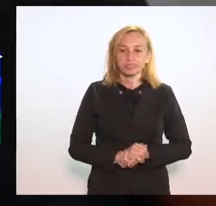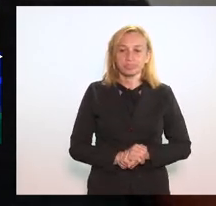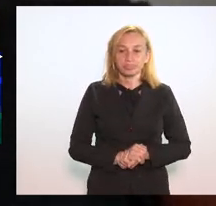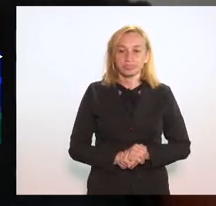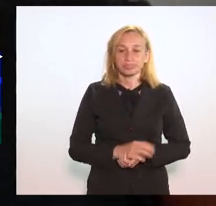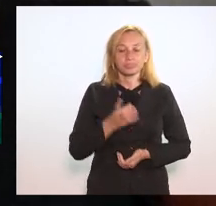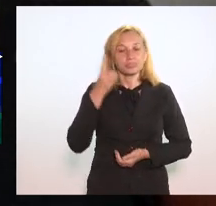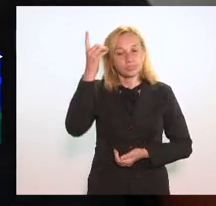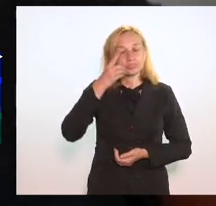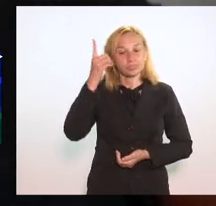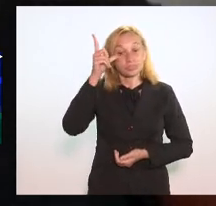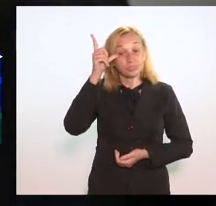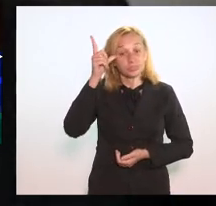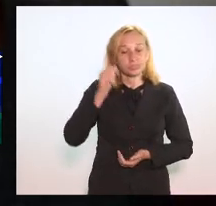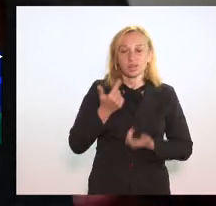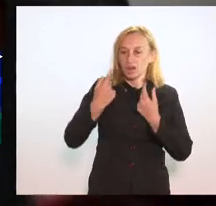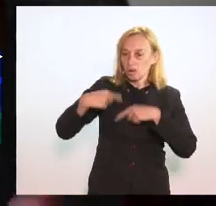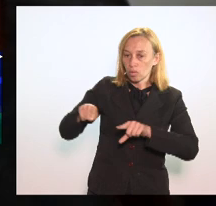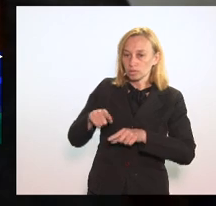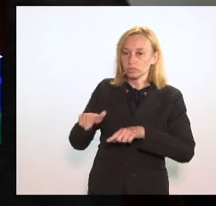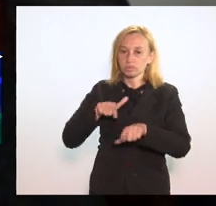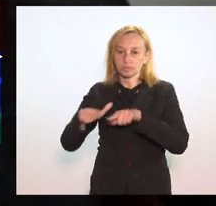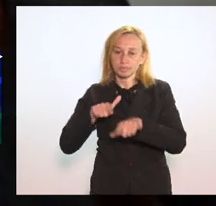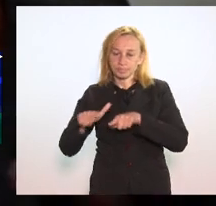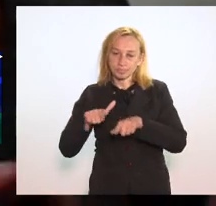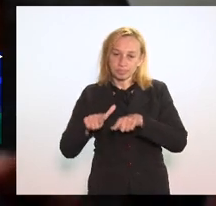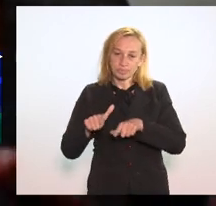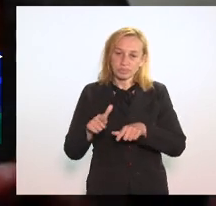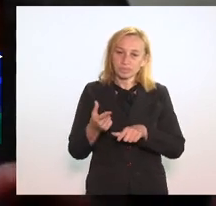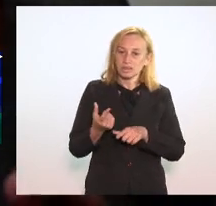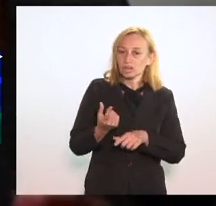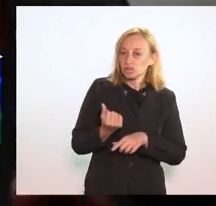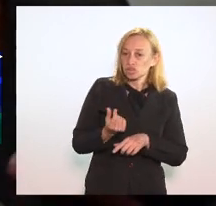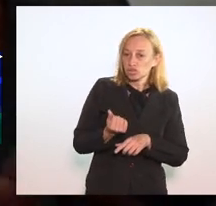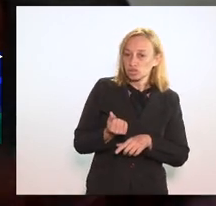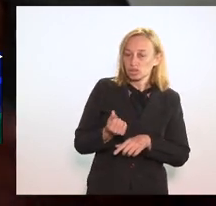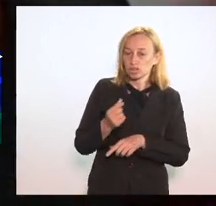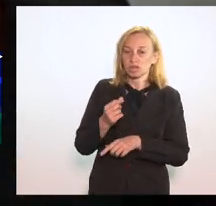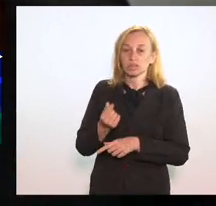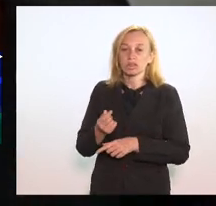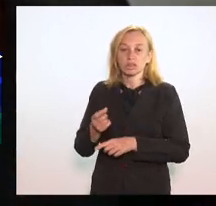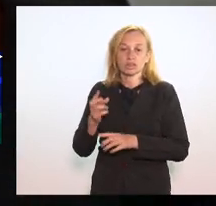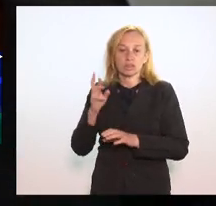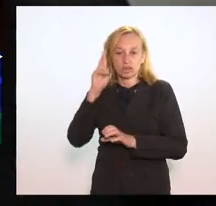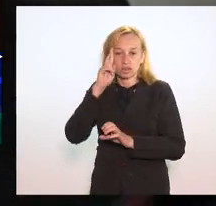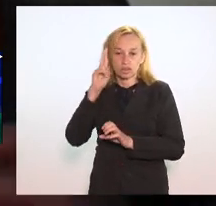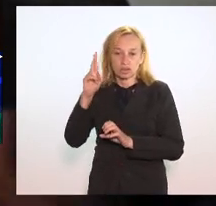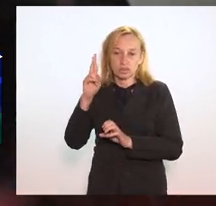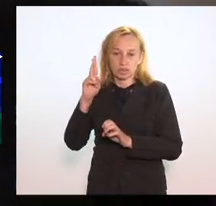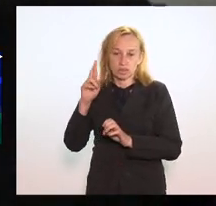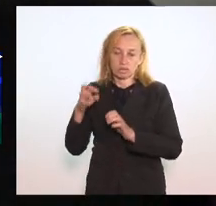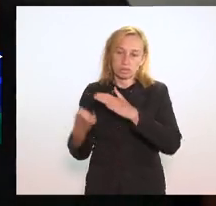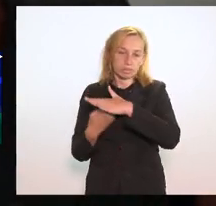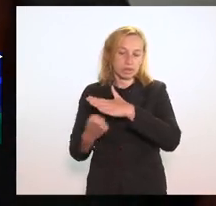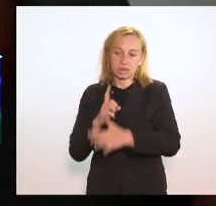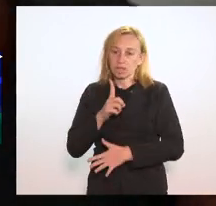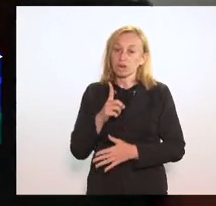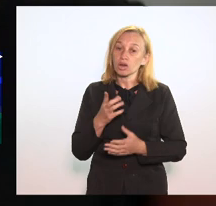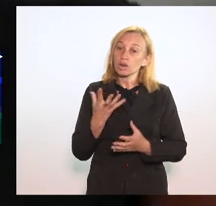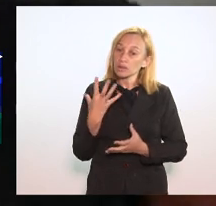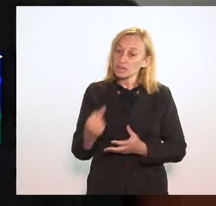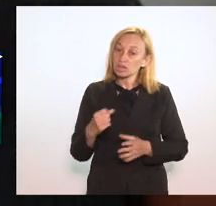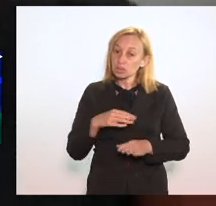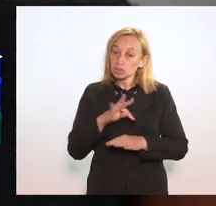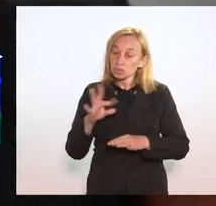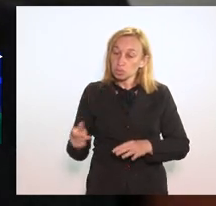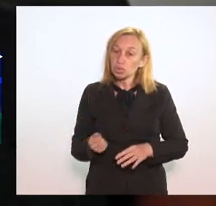da deputada Lucinha que era conta eu trabalho quando é contra renda que ele a conta o empresário não eu sou a favor desisto mas